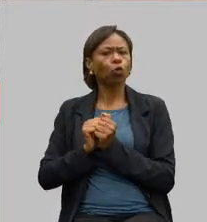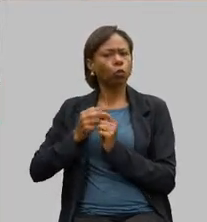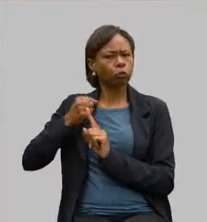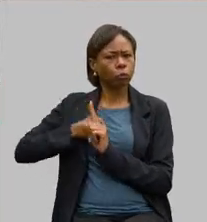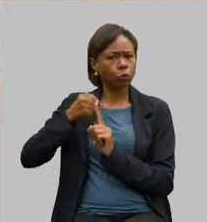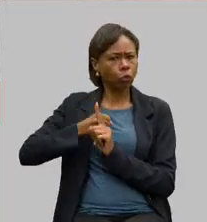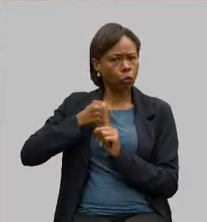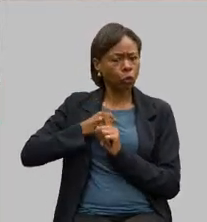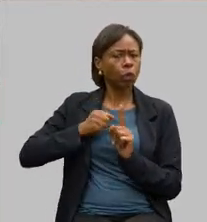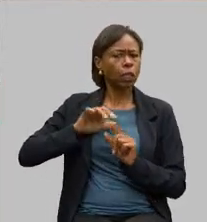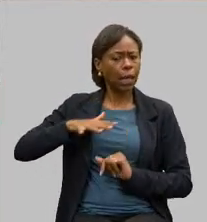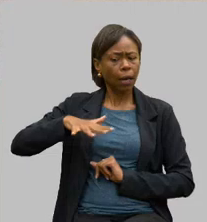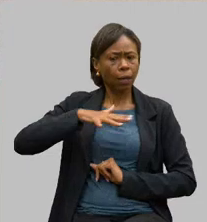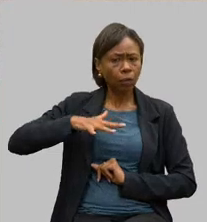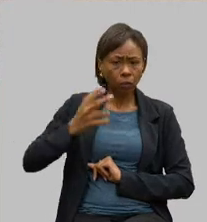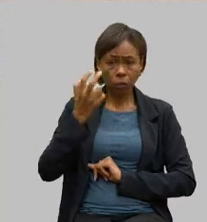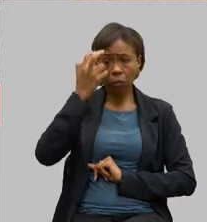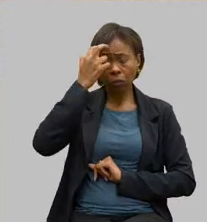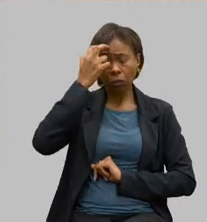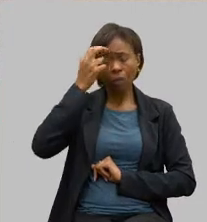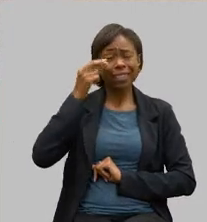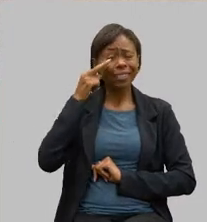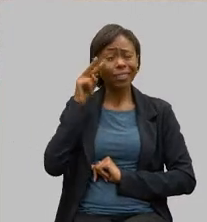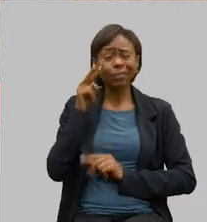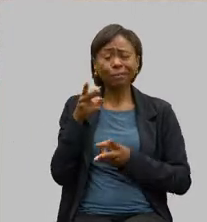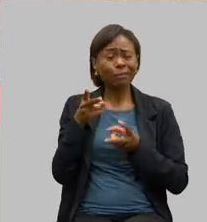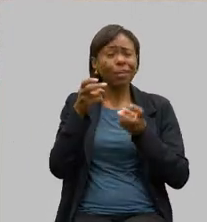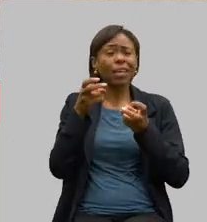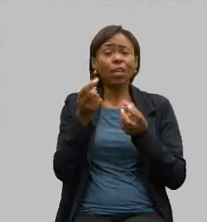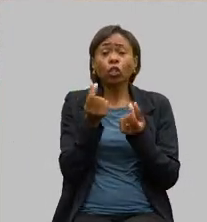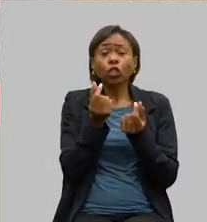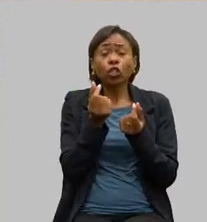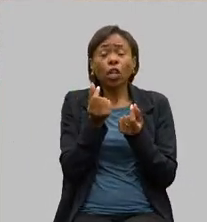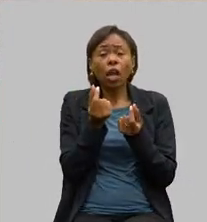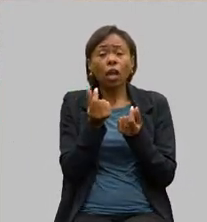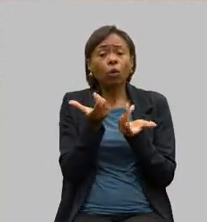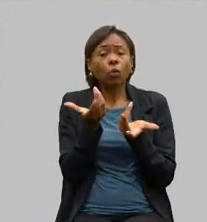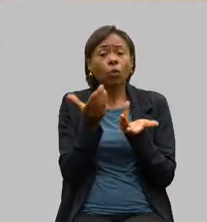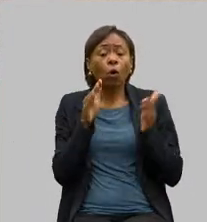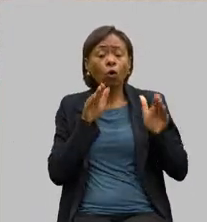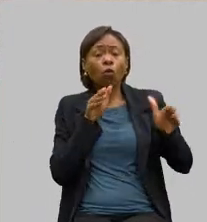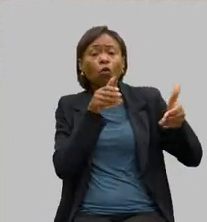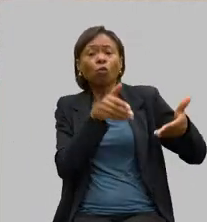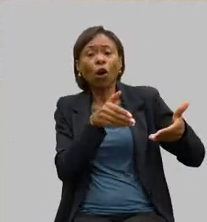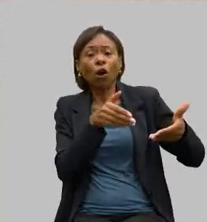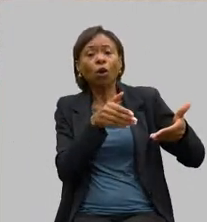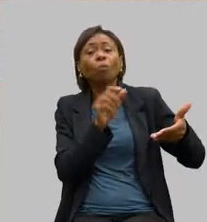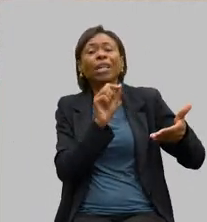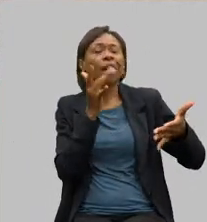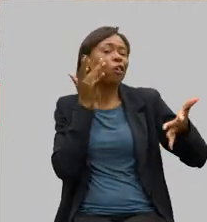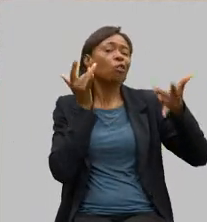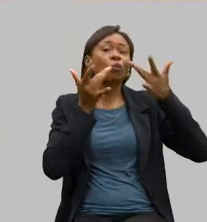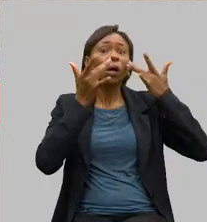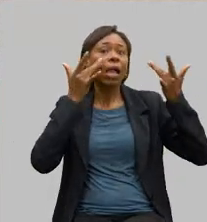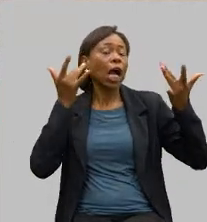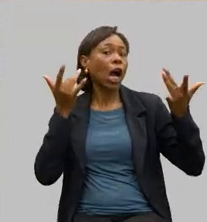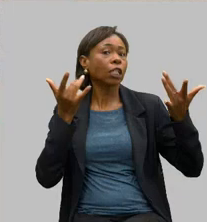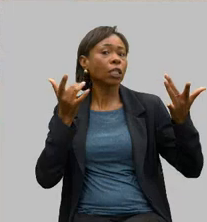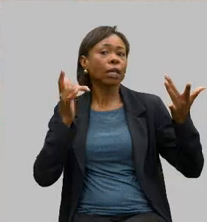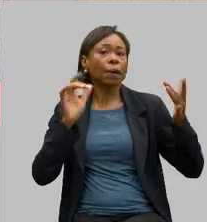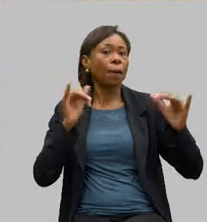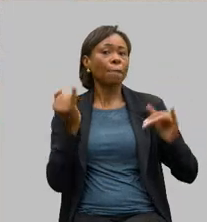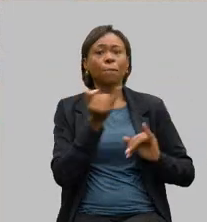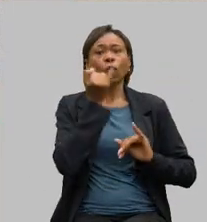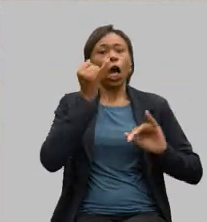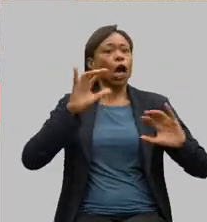cultura porque a gente sempre viu uma concentração de uso de recurso público pros grandes espetáculos pros grandes eventos da cultura